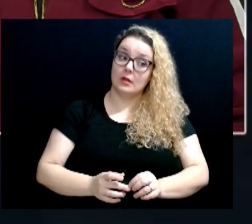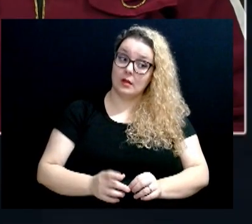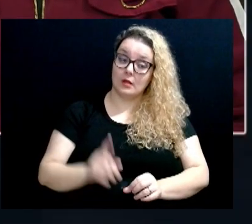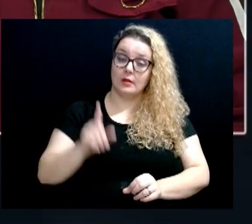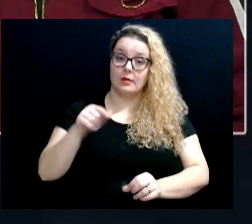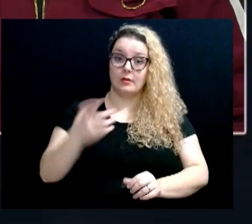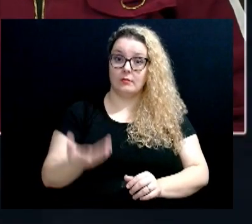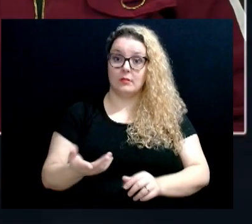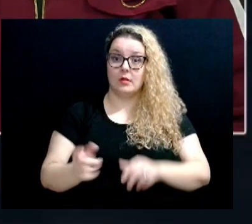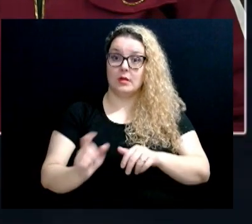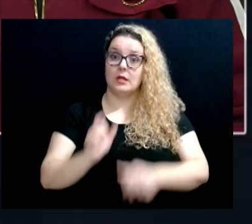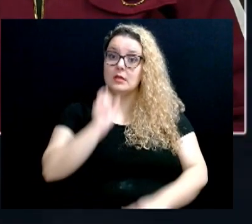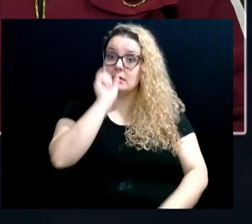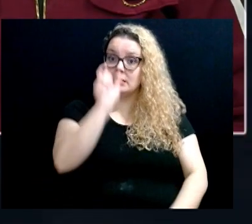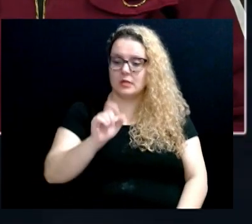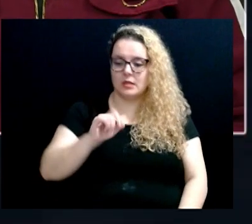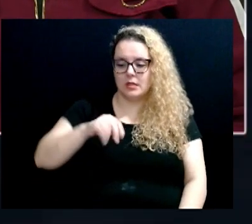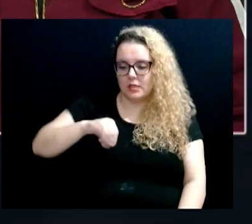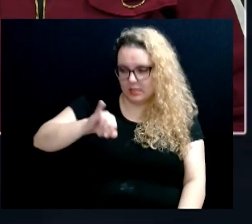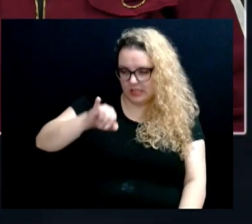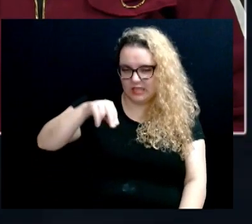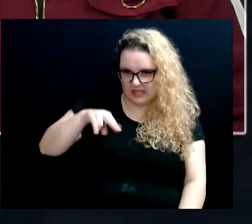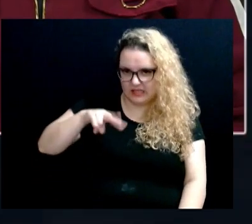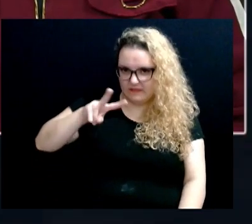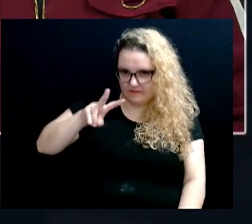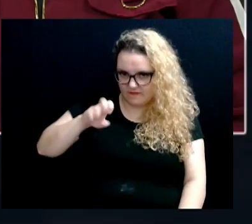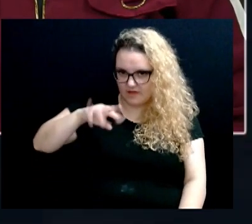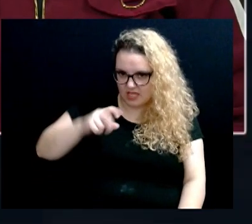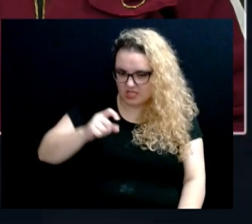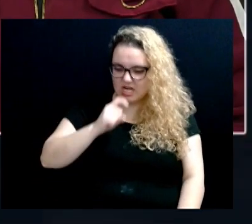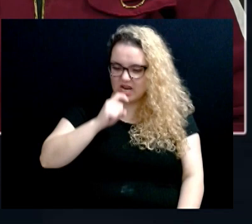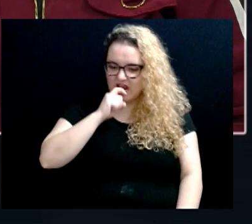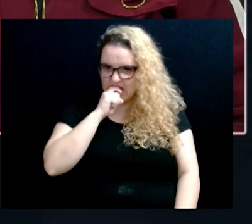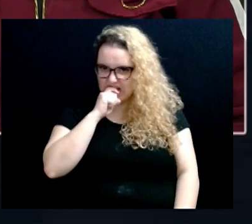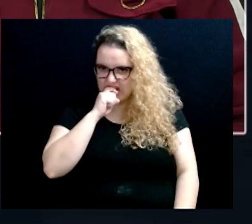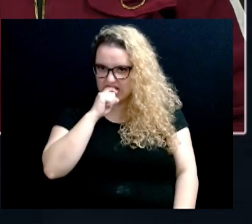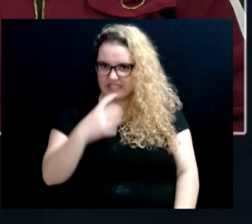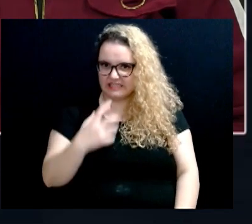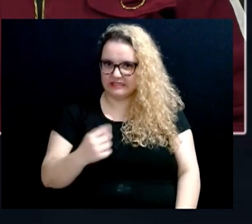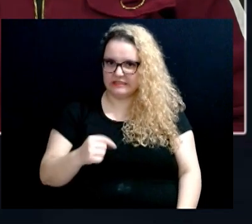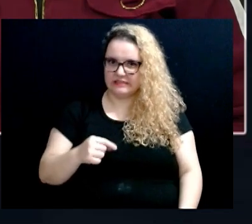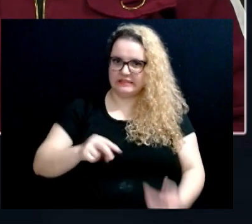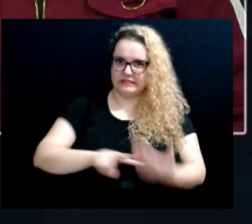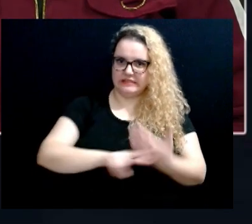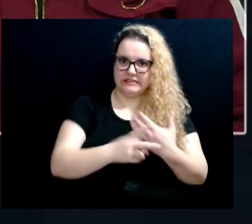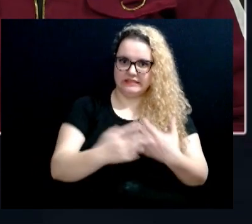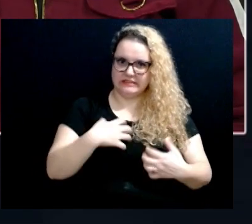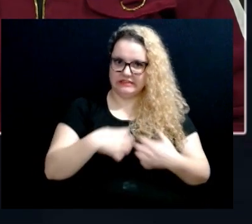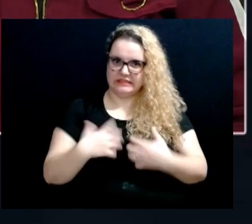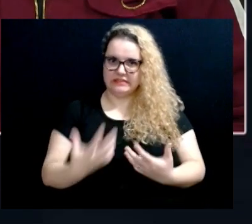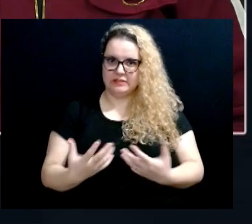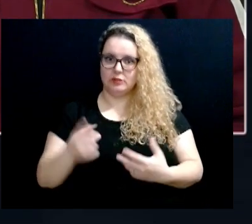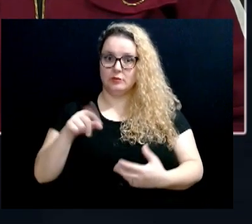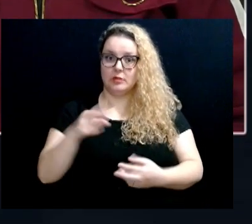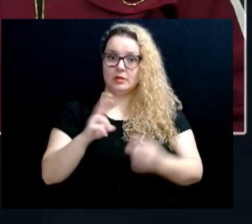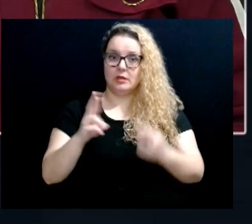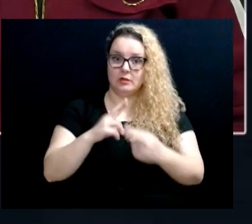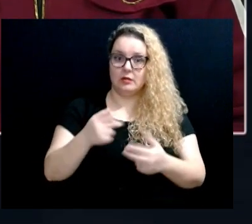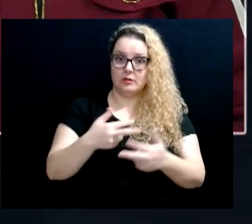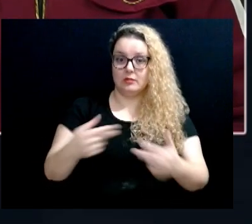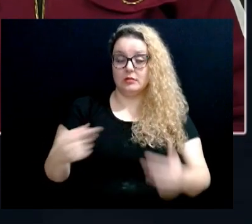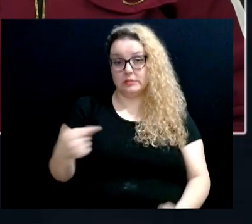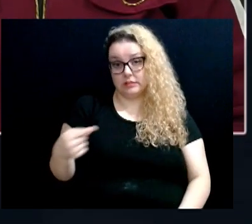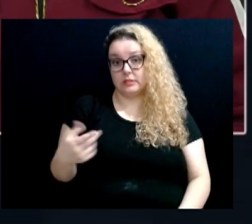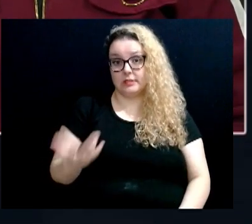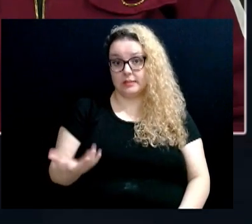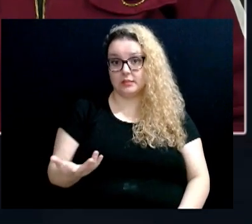palavra, né, inveja, ela costuma provocar desconforto, porque quase sempre ela é associada a algo negativo, mas ela é